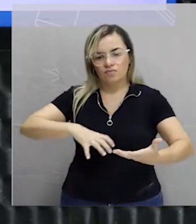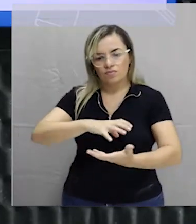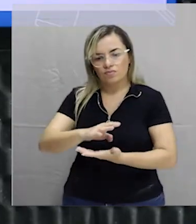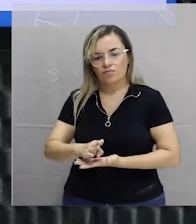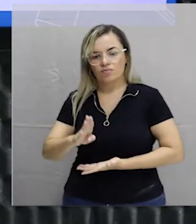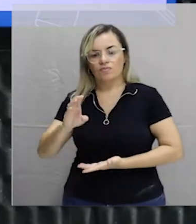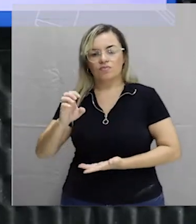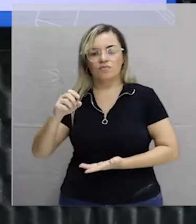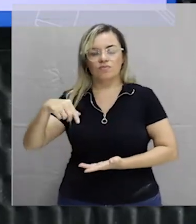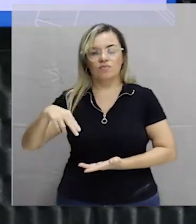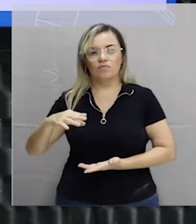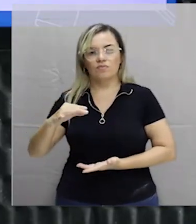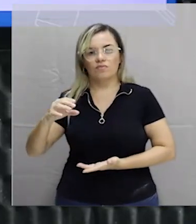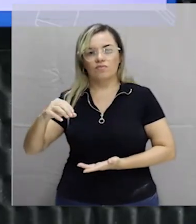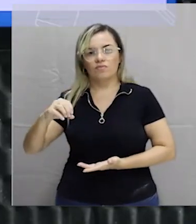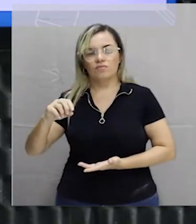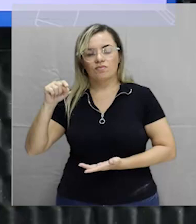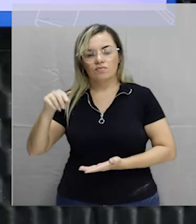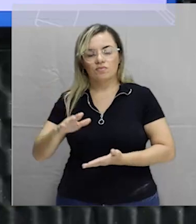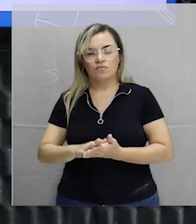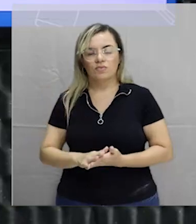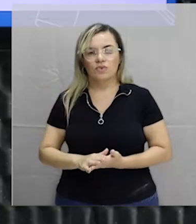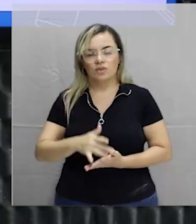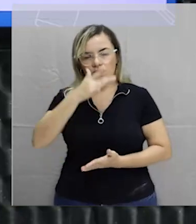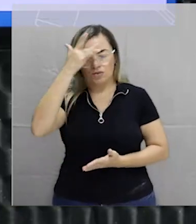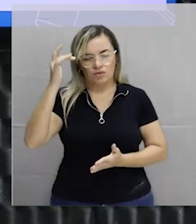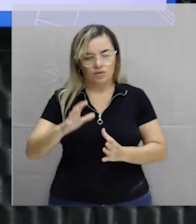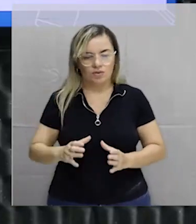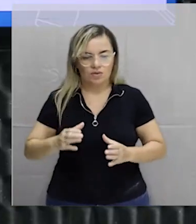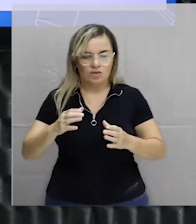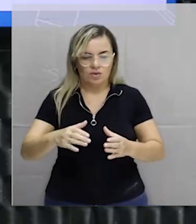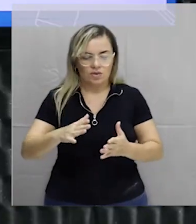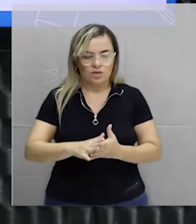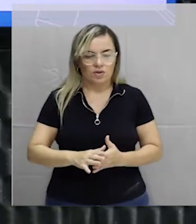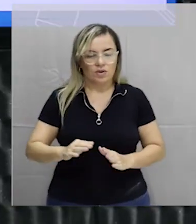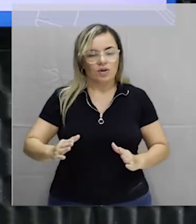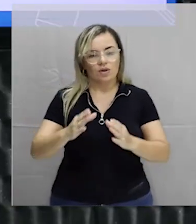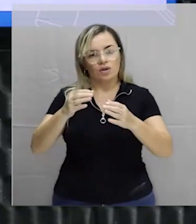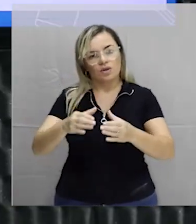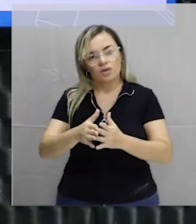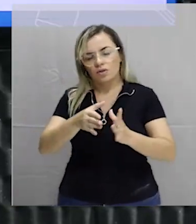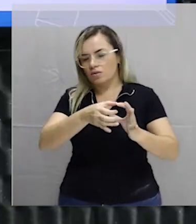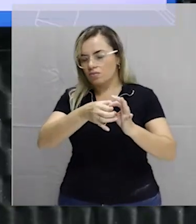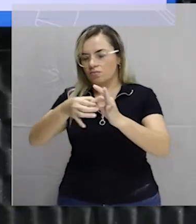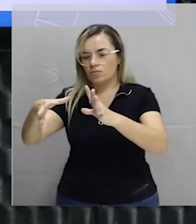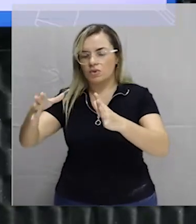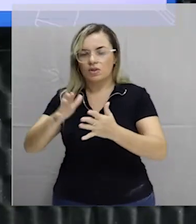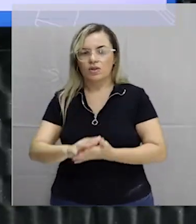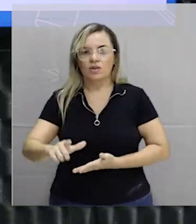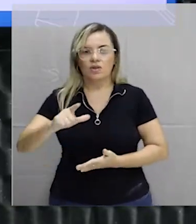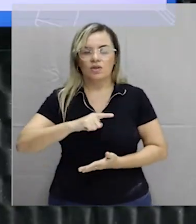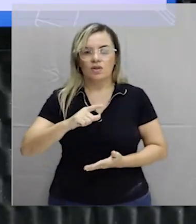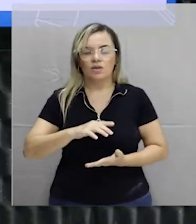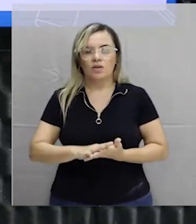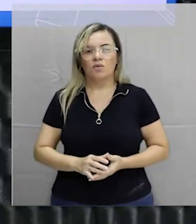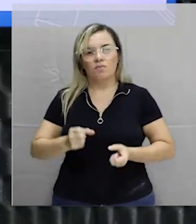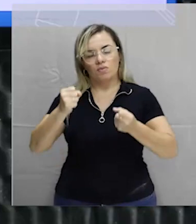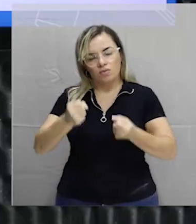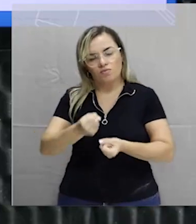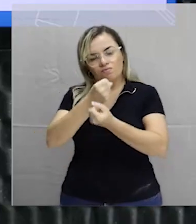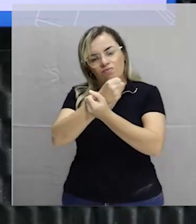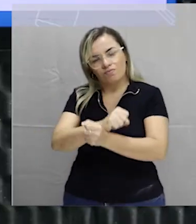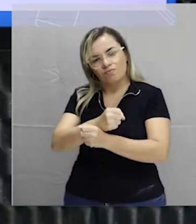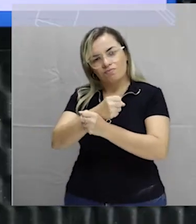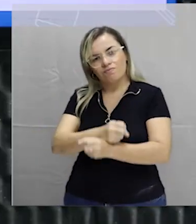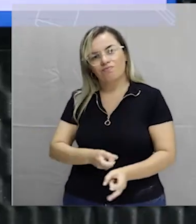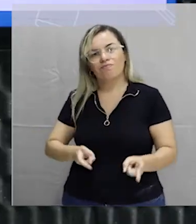ou de Beckmão. Os colonos vão lutar para ter total liberdade de acesso para escravizar a mão de